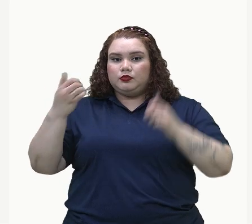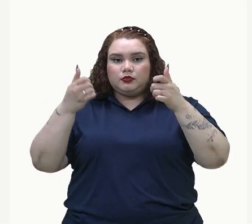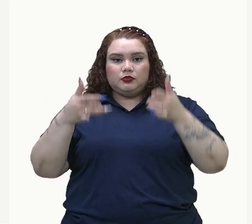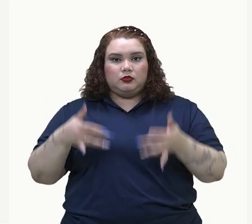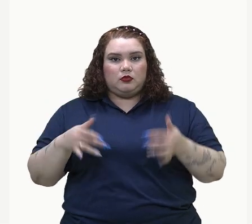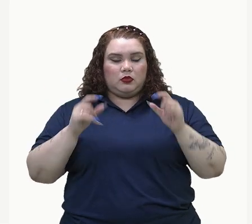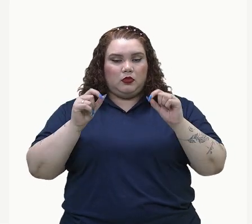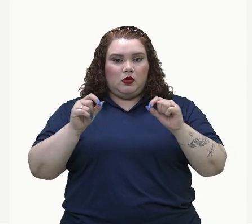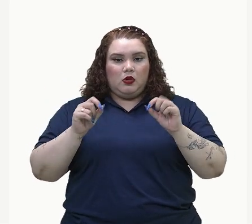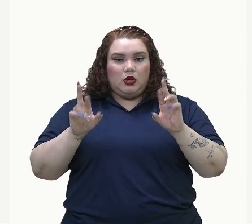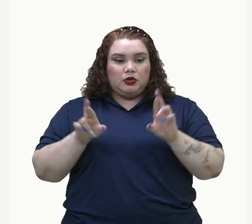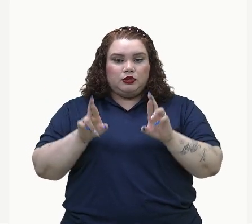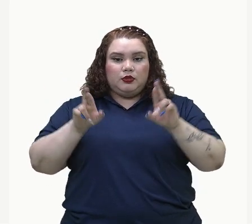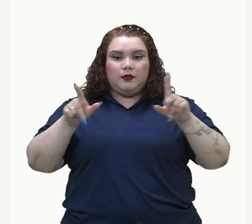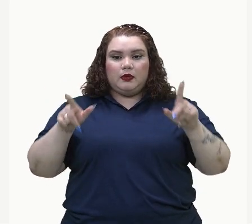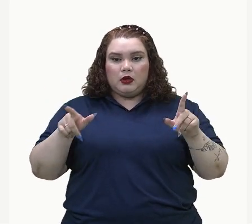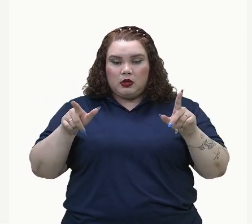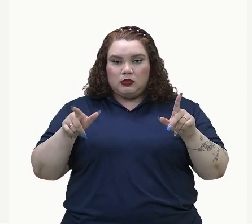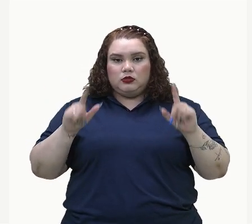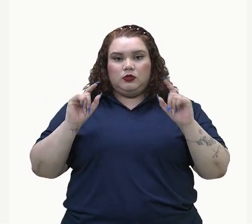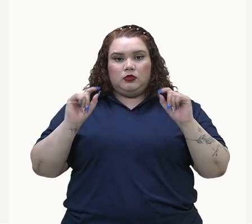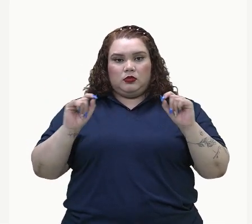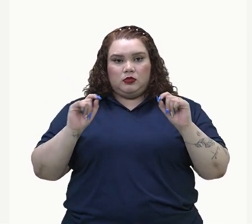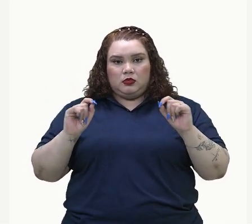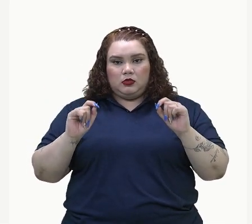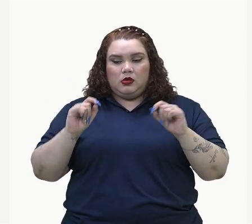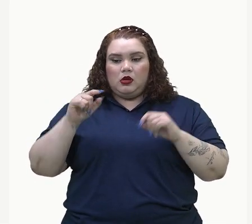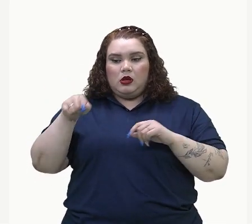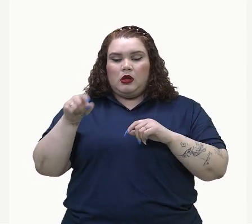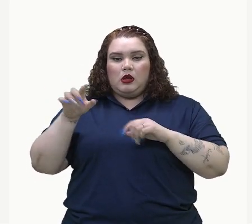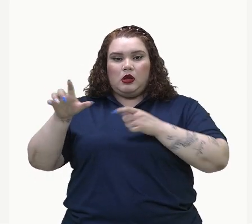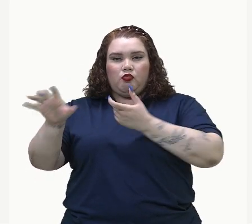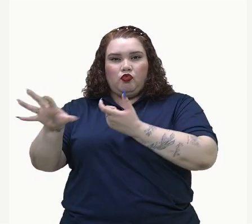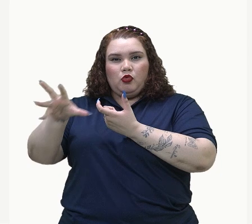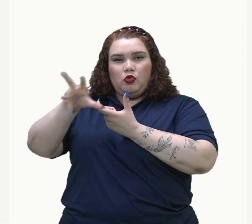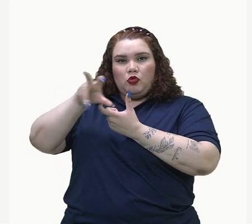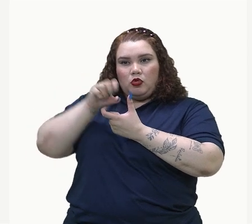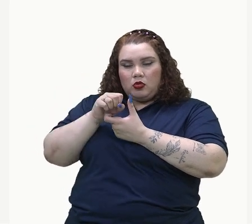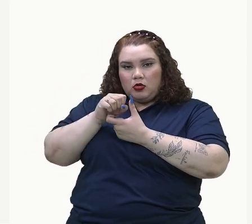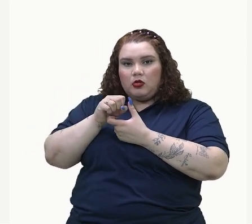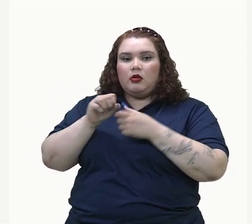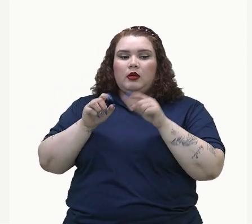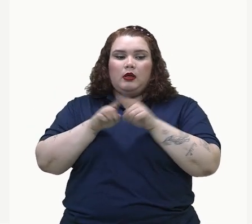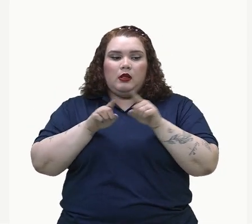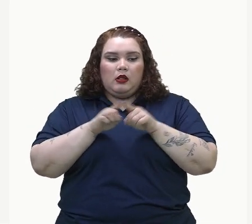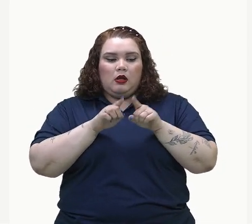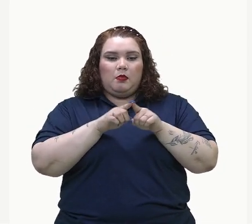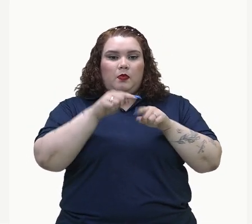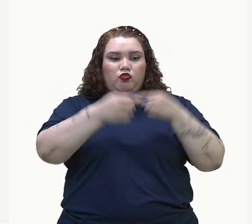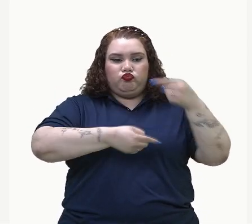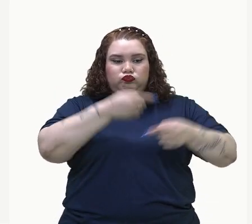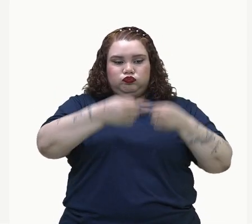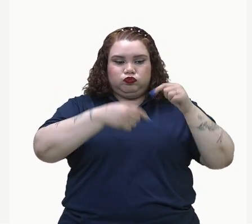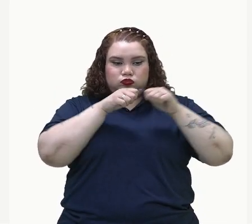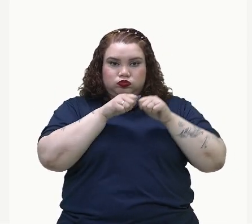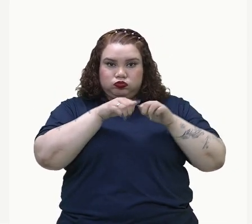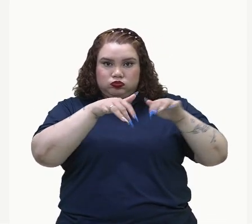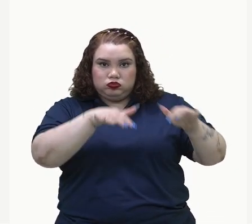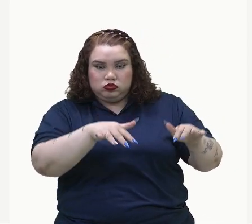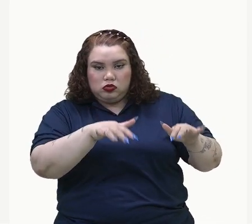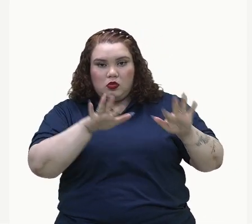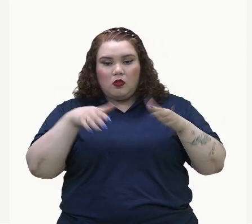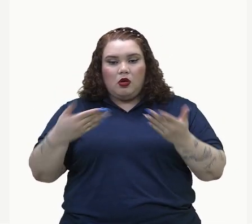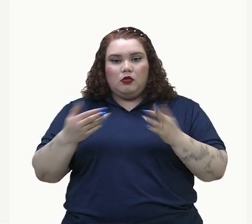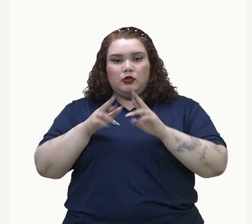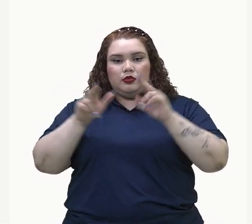que difere os receptores dos geradores nos esquemas dos circuitos elétricos é